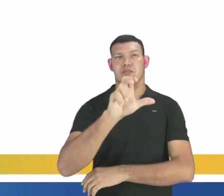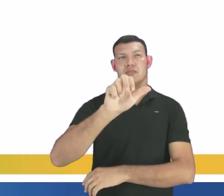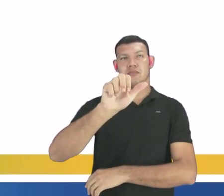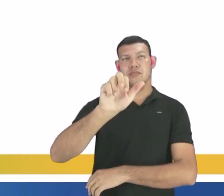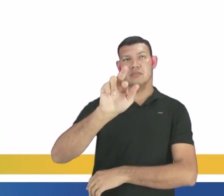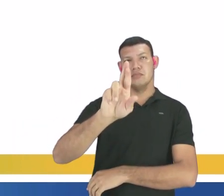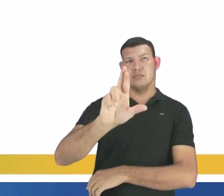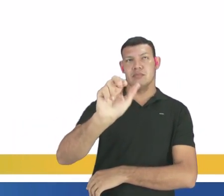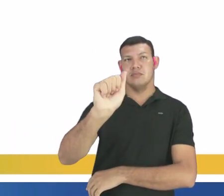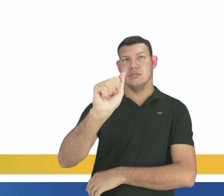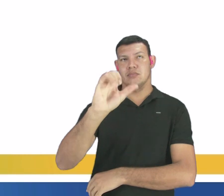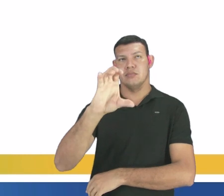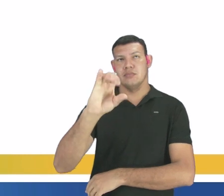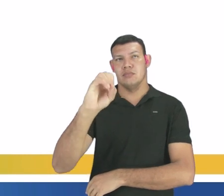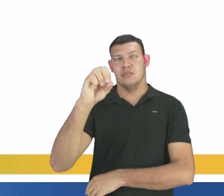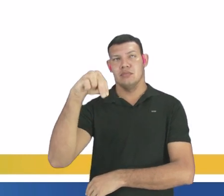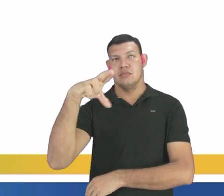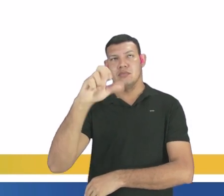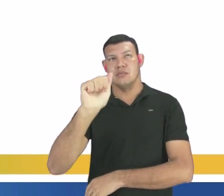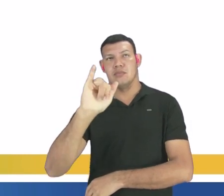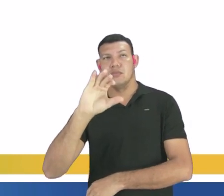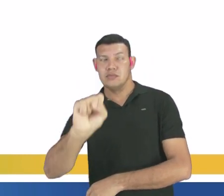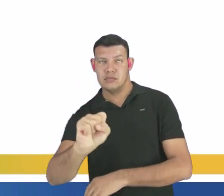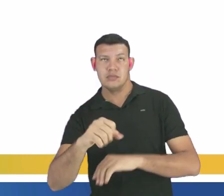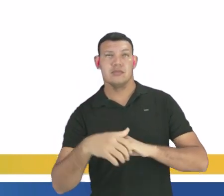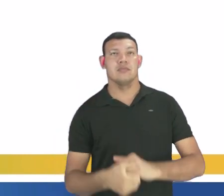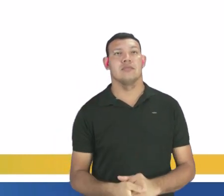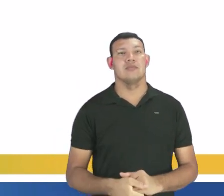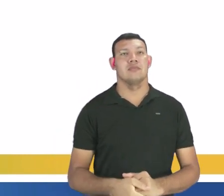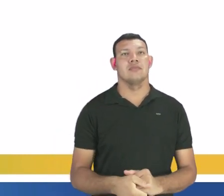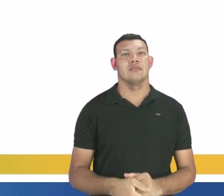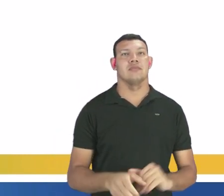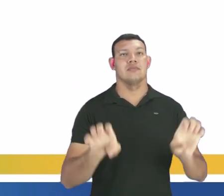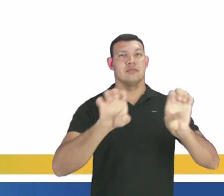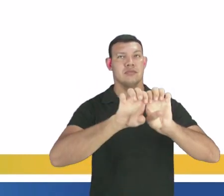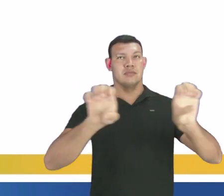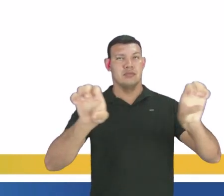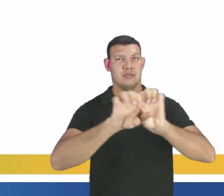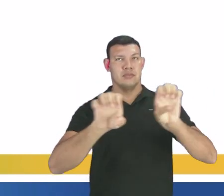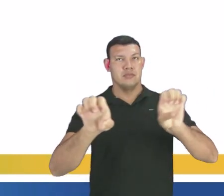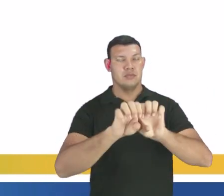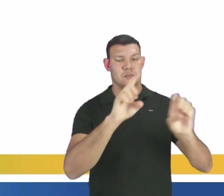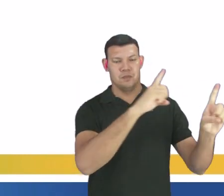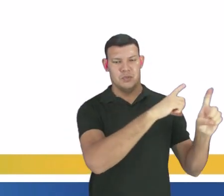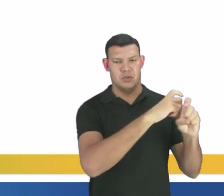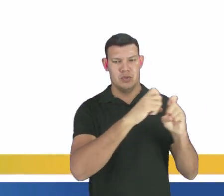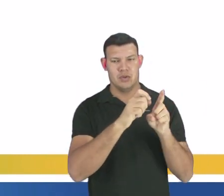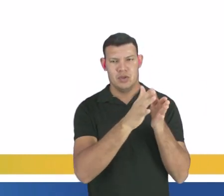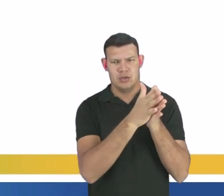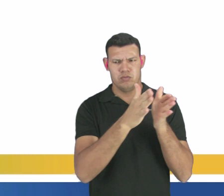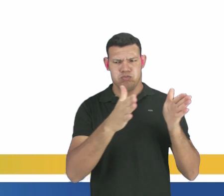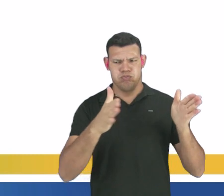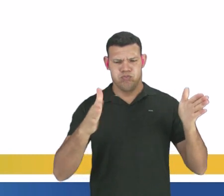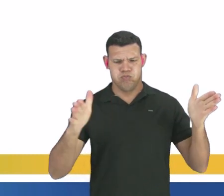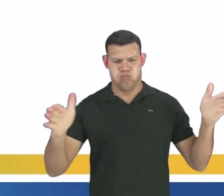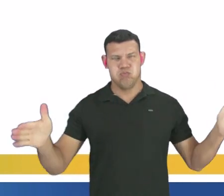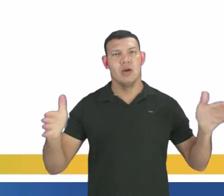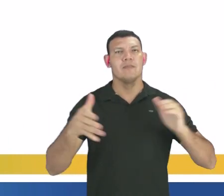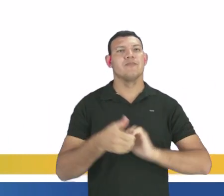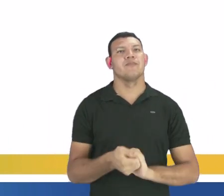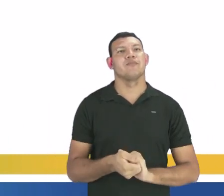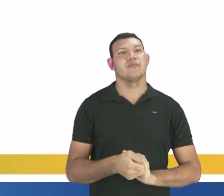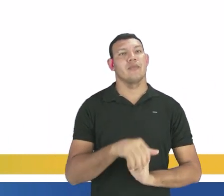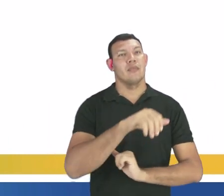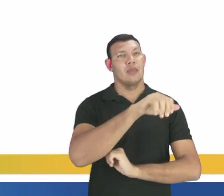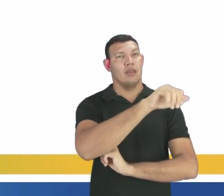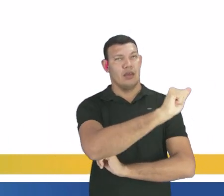equação algébrica de coeficiente, aí você tem esse polinômio gigantesco com AN diferente de